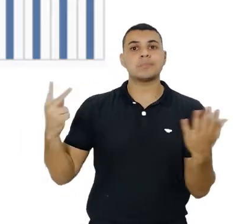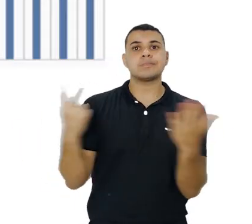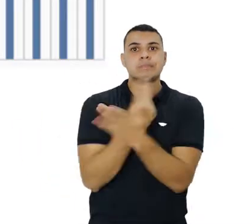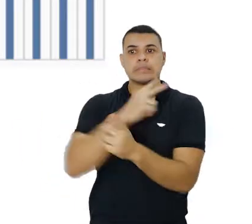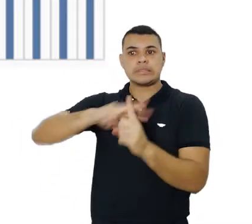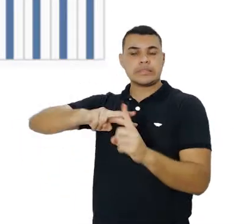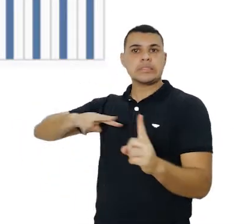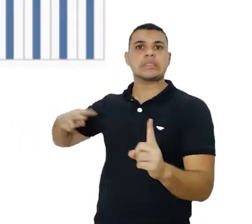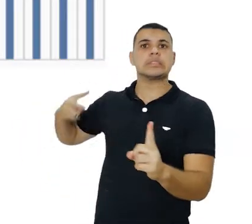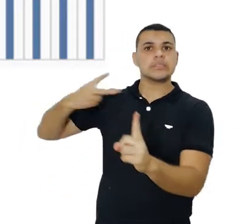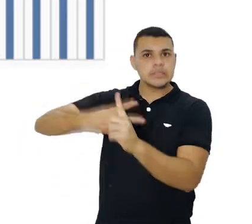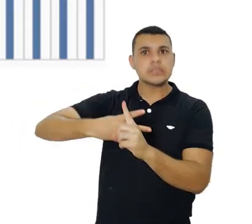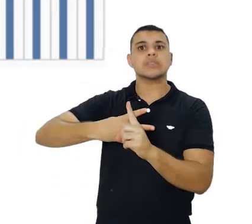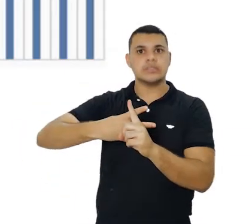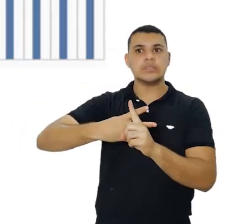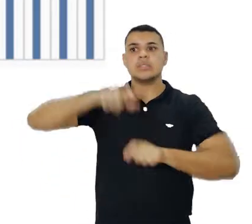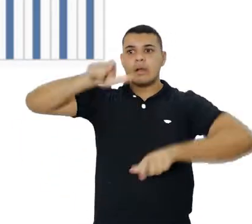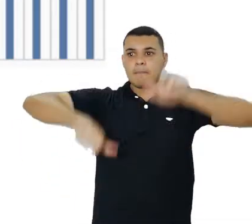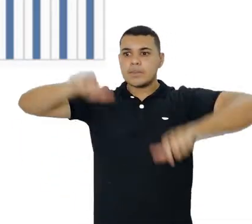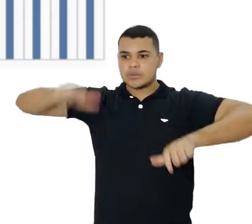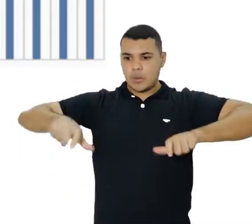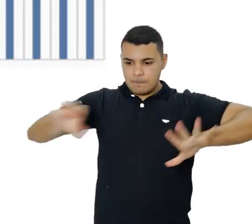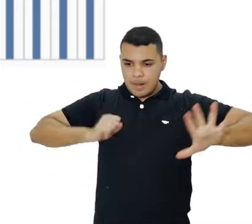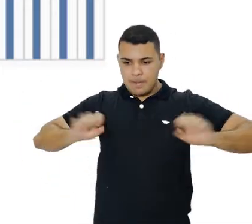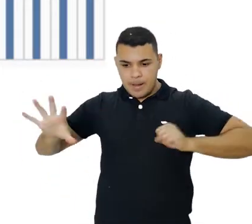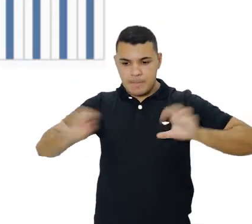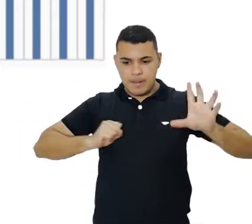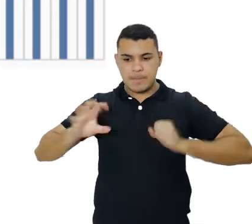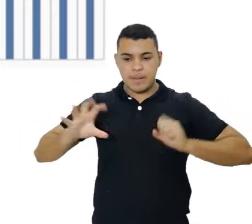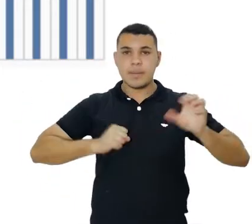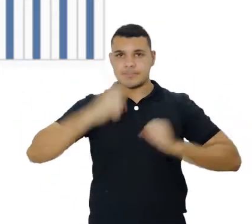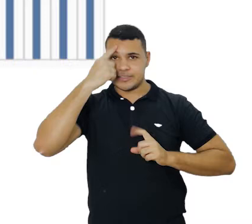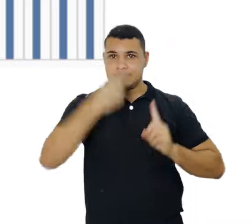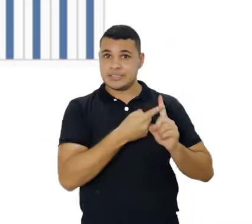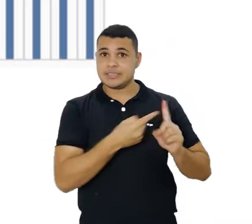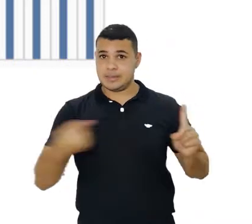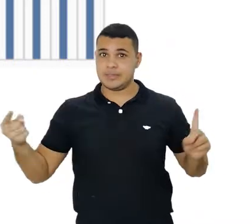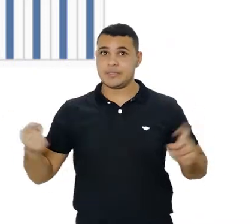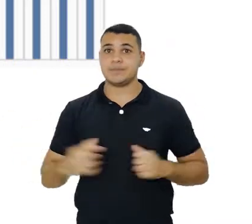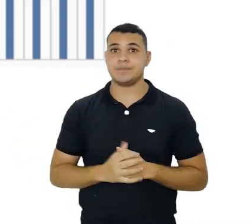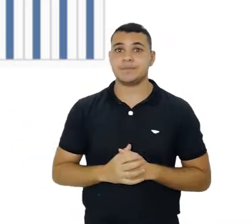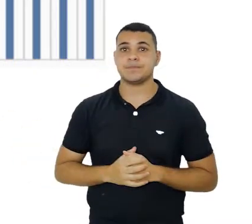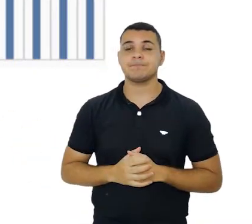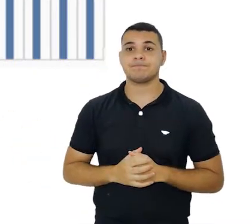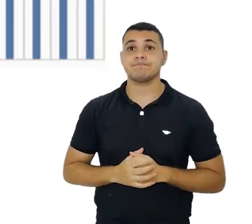de aumento do número de casos a cada semana. Tá?